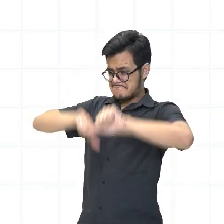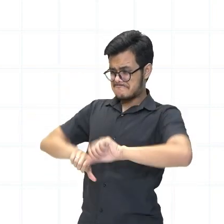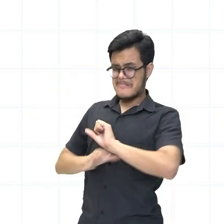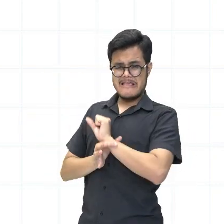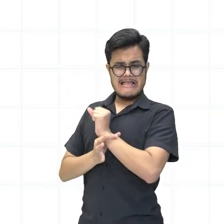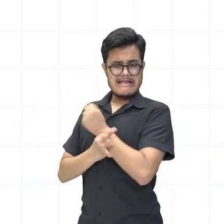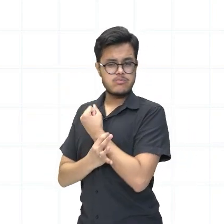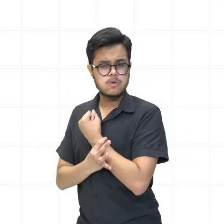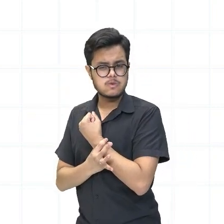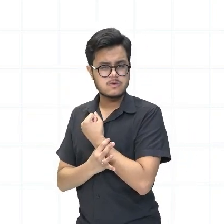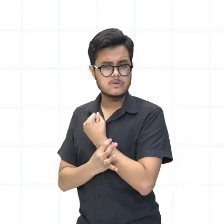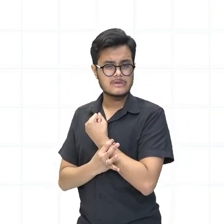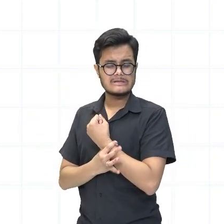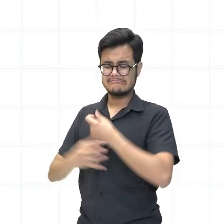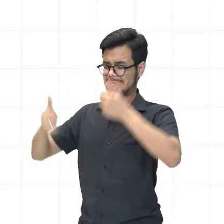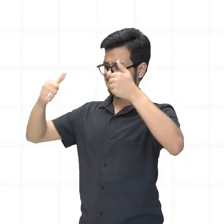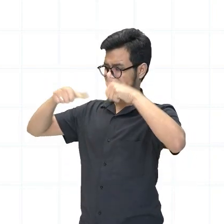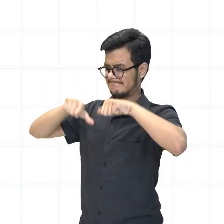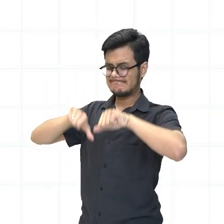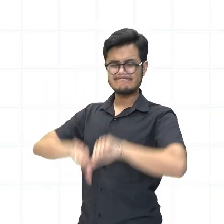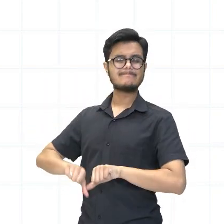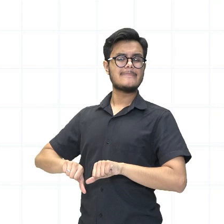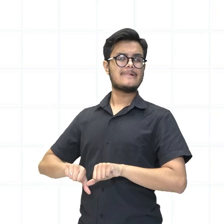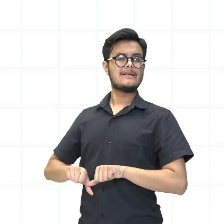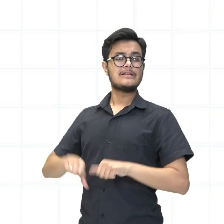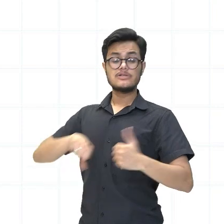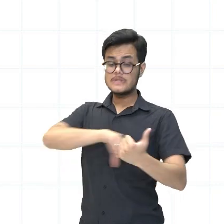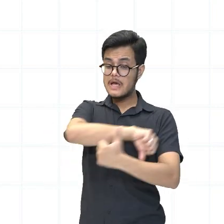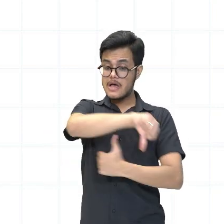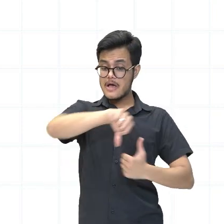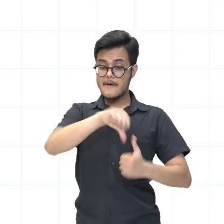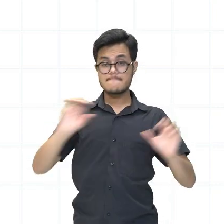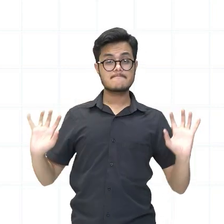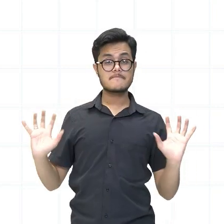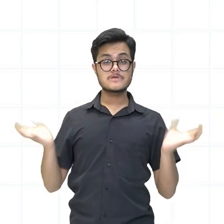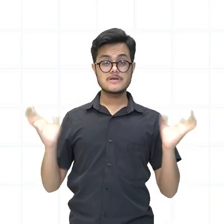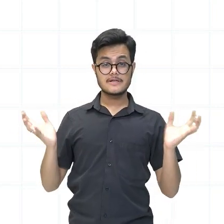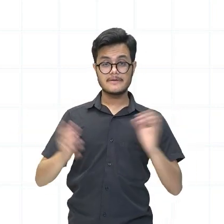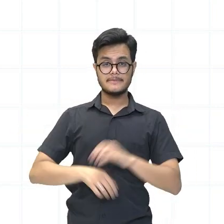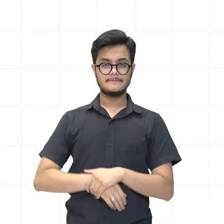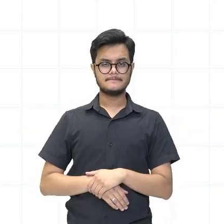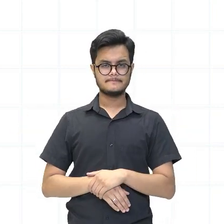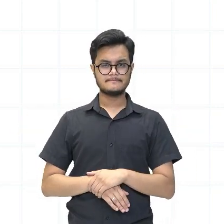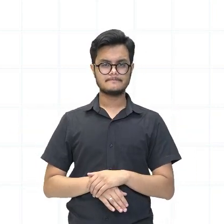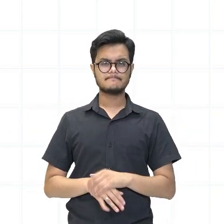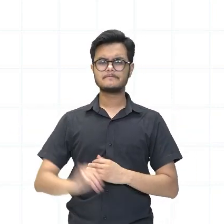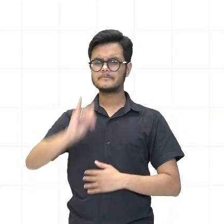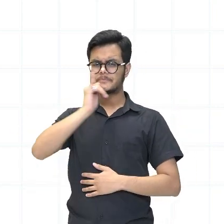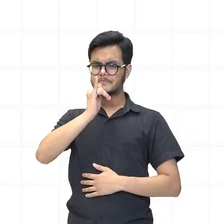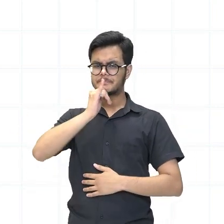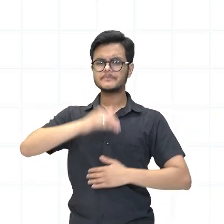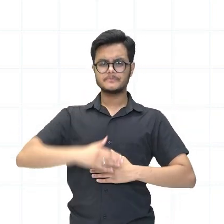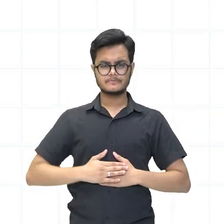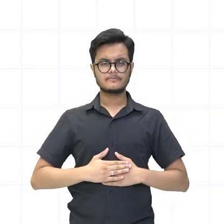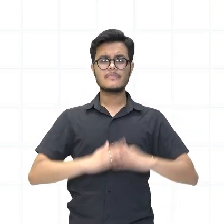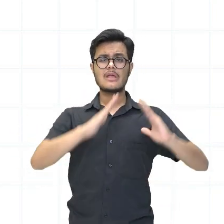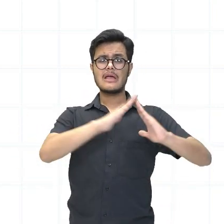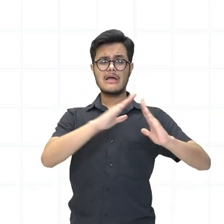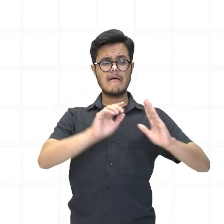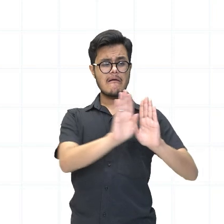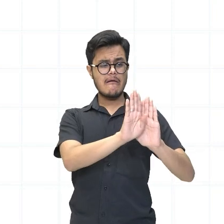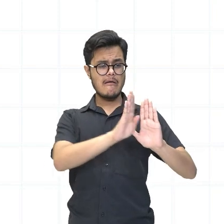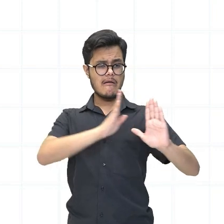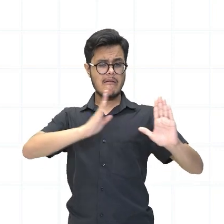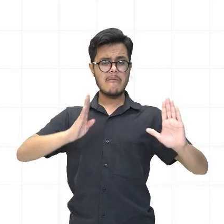bem-estar diretamente impactados pelas mudanças climáticas. Minha casa tem uma porta e uma janela